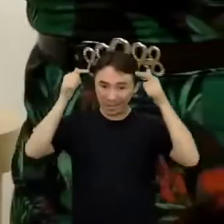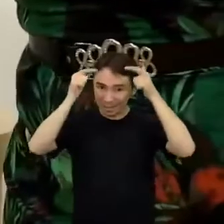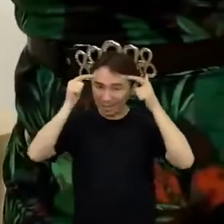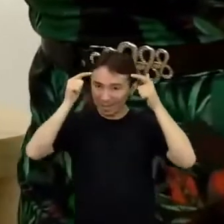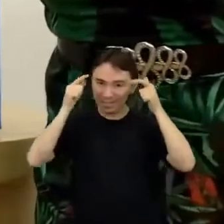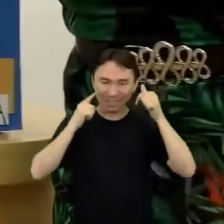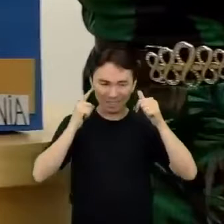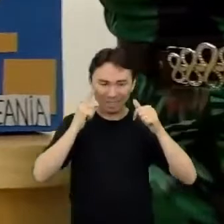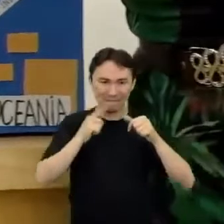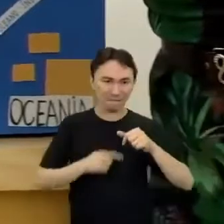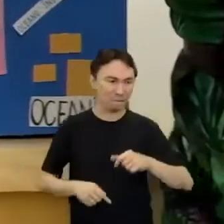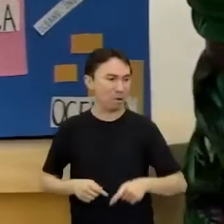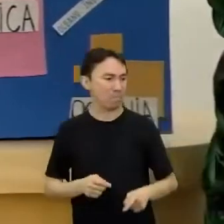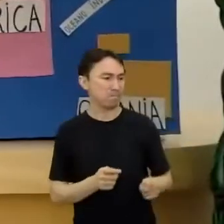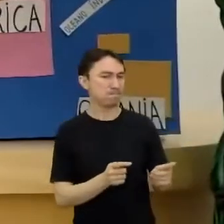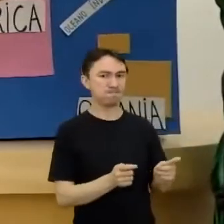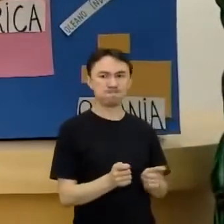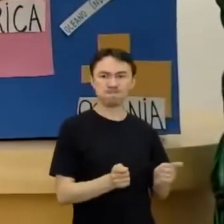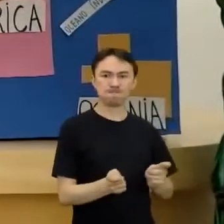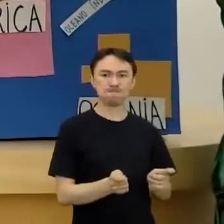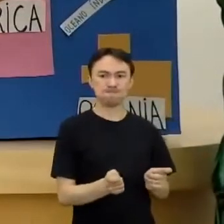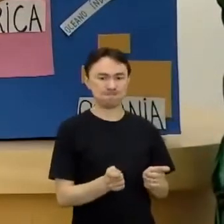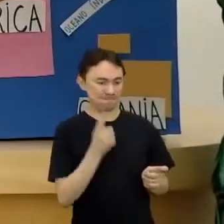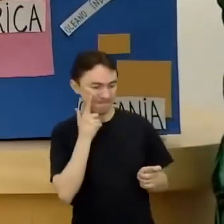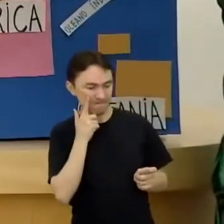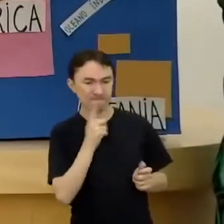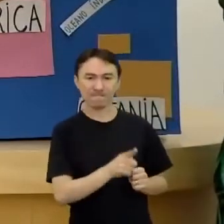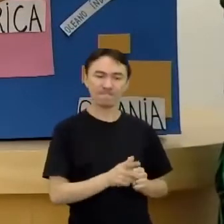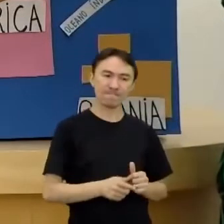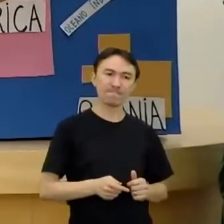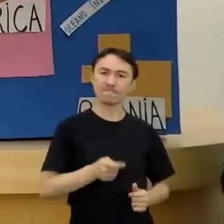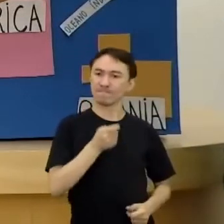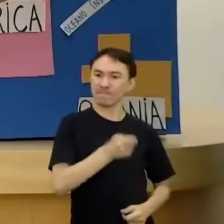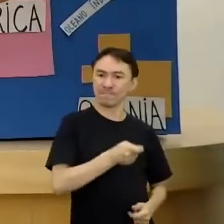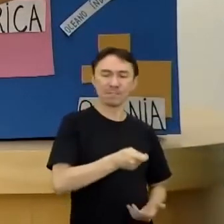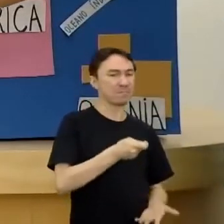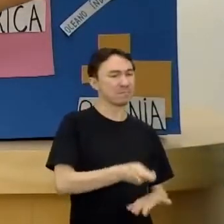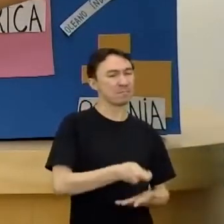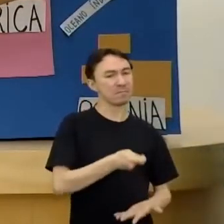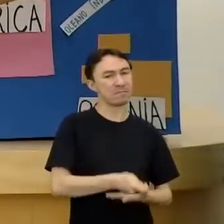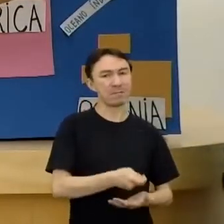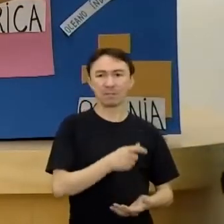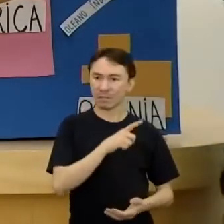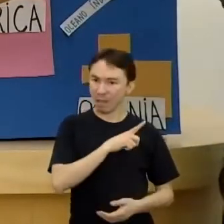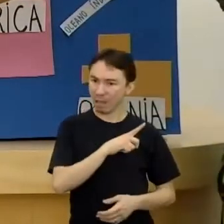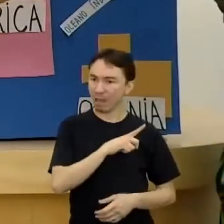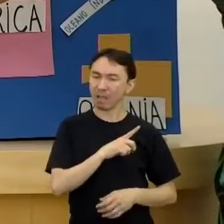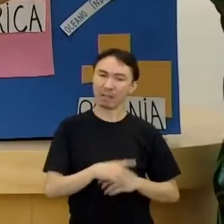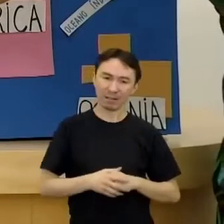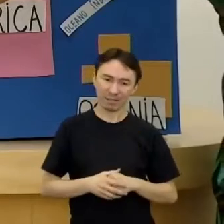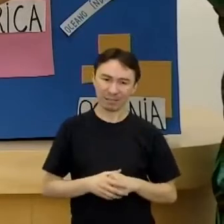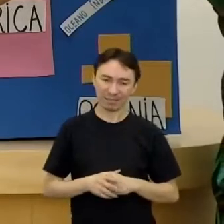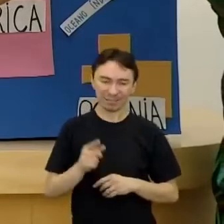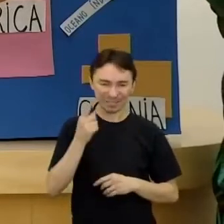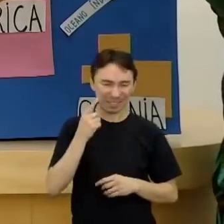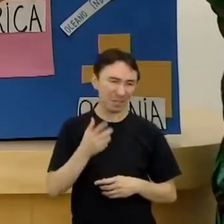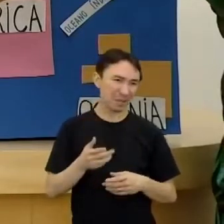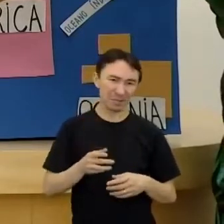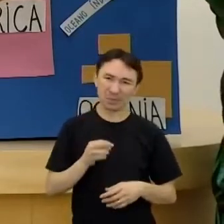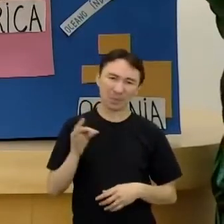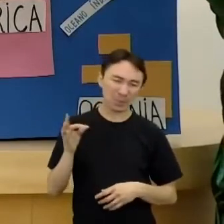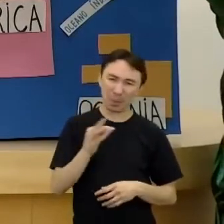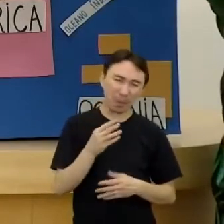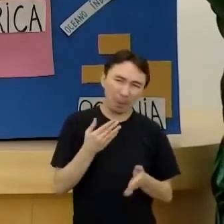que acontecia aqui, ó, nas capitanias hereditárias. Ele estava controlando tudo. Então, tudo que saísse daqui,